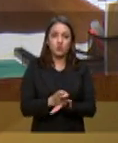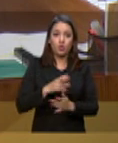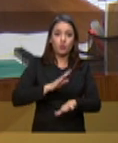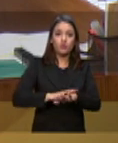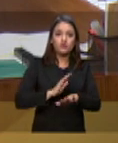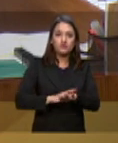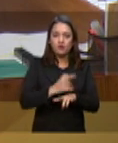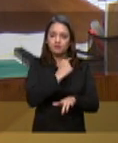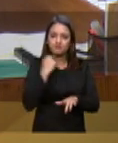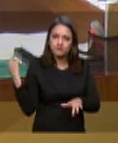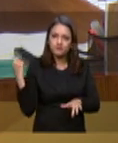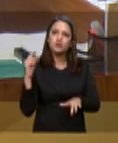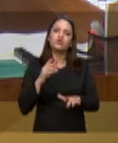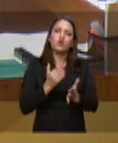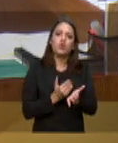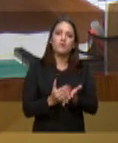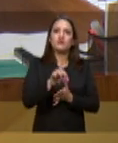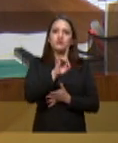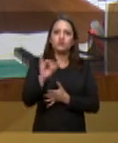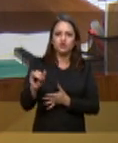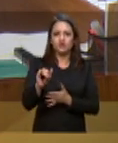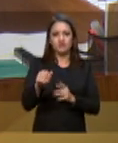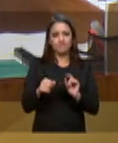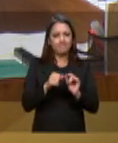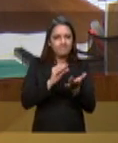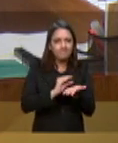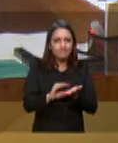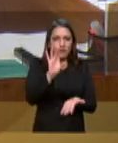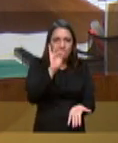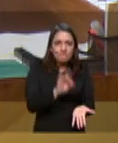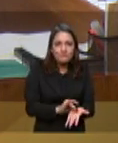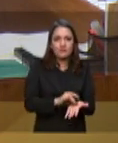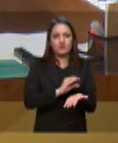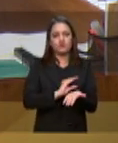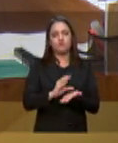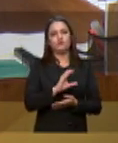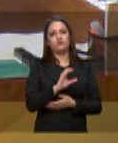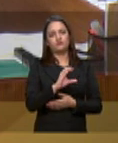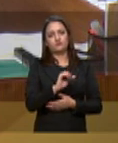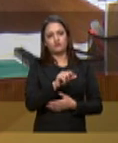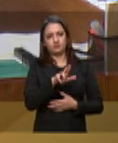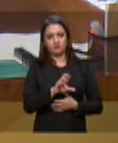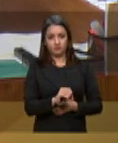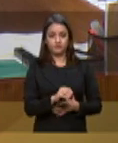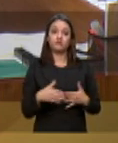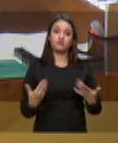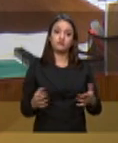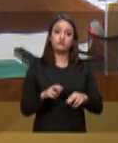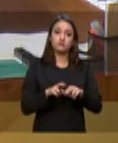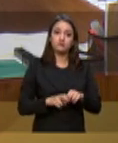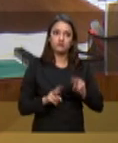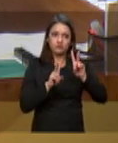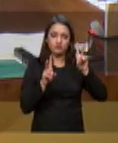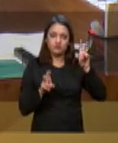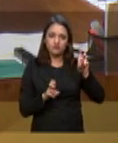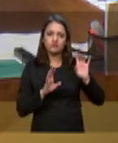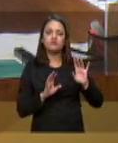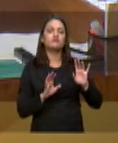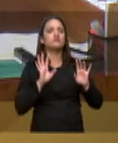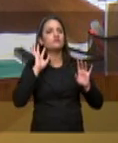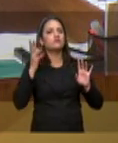na data de constituição definitiva do crédito tributário. Nesse sentido, transcrevo, desde já, a síntese do que decidido no